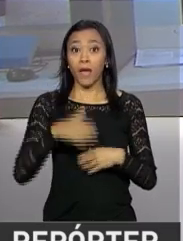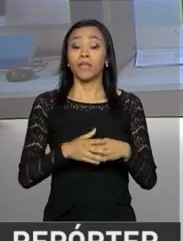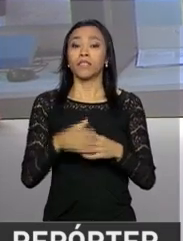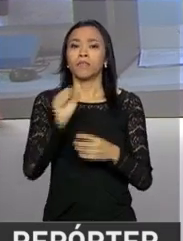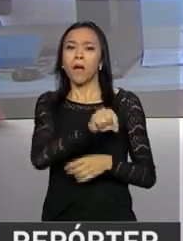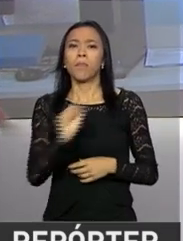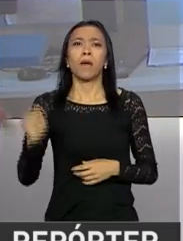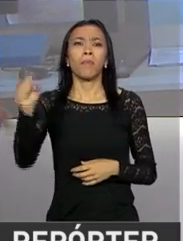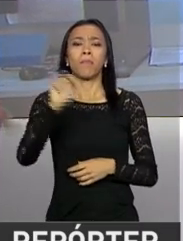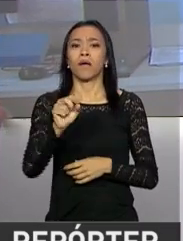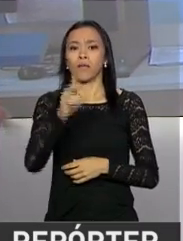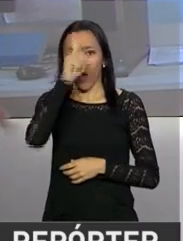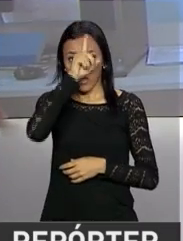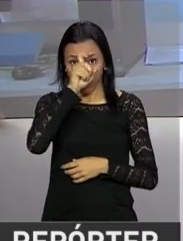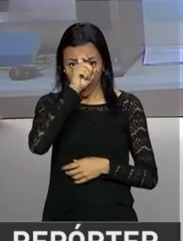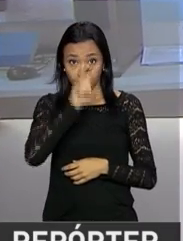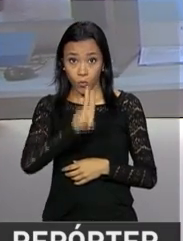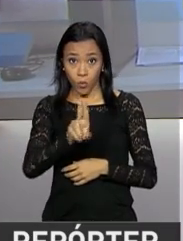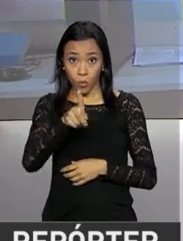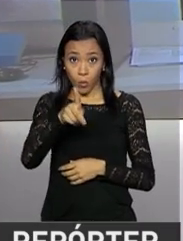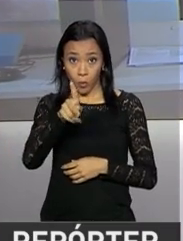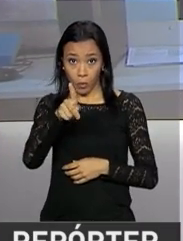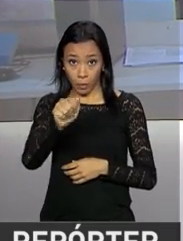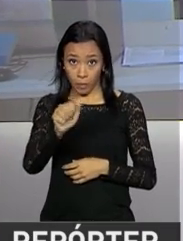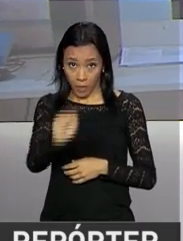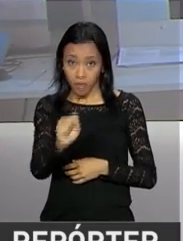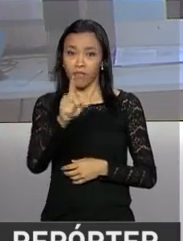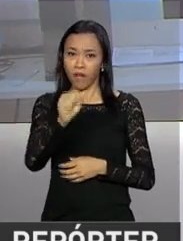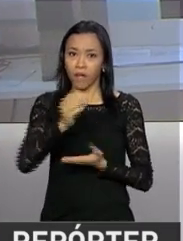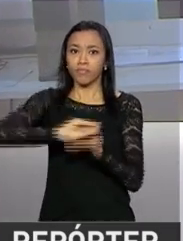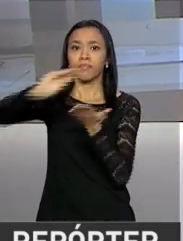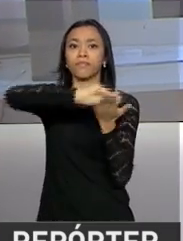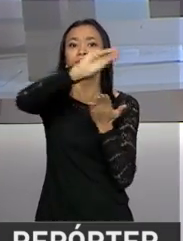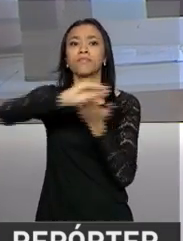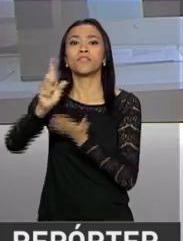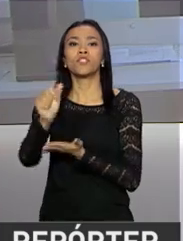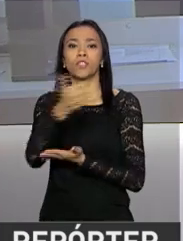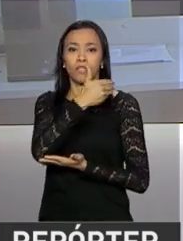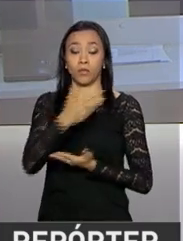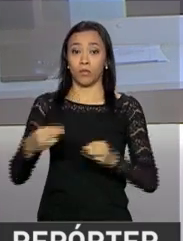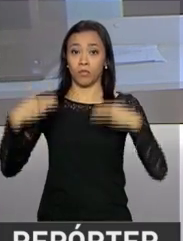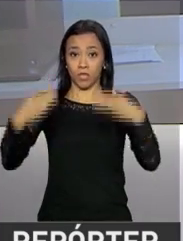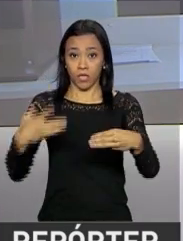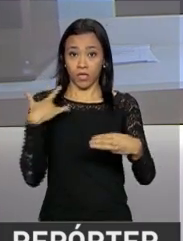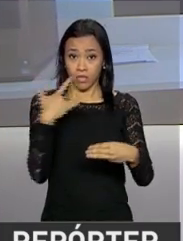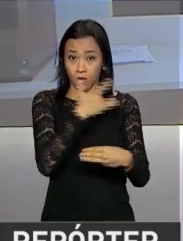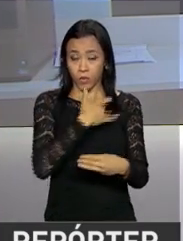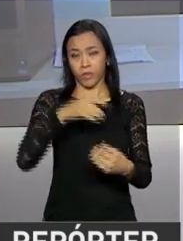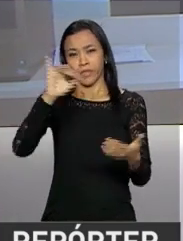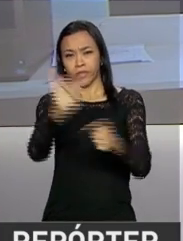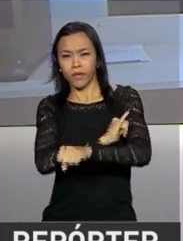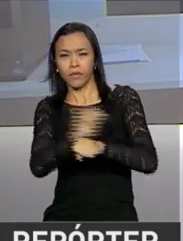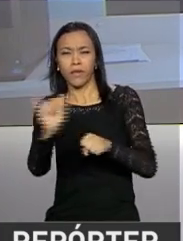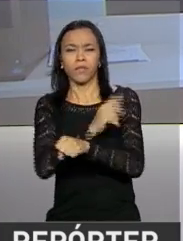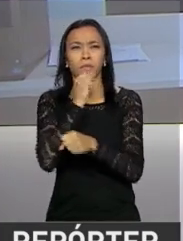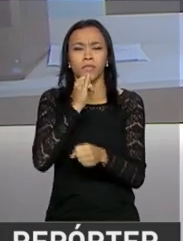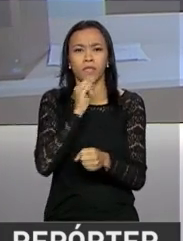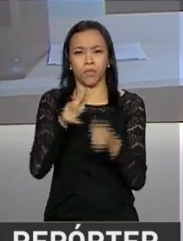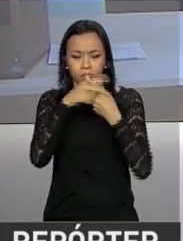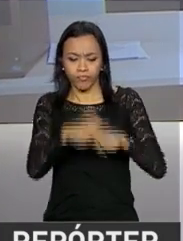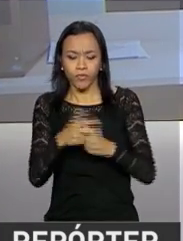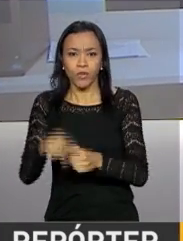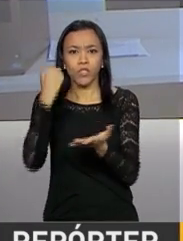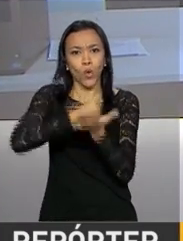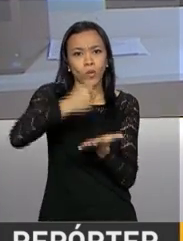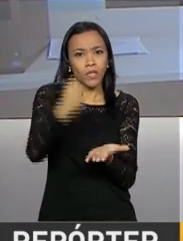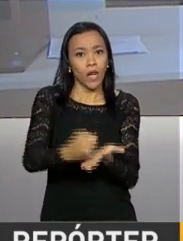pronto atendimento, as UPAs, vão receber recursos do Ministério da Saúde. Ações do governo, como a revisão de contratos, permitiram